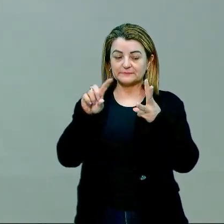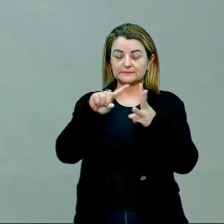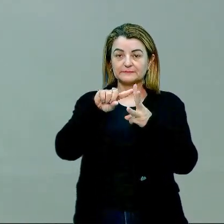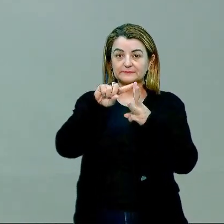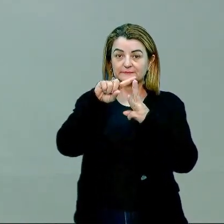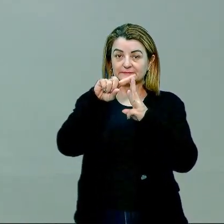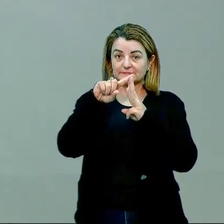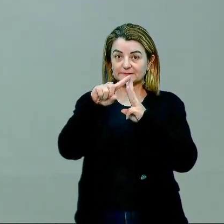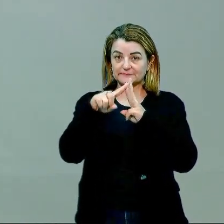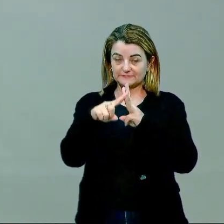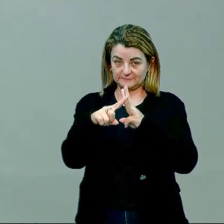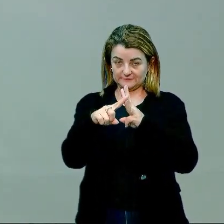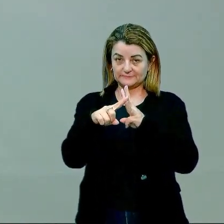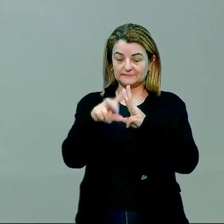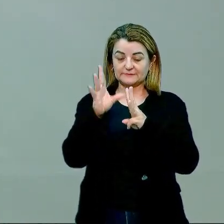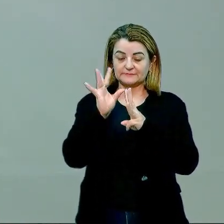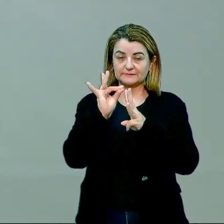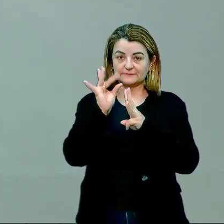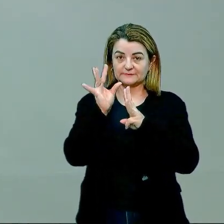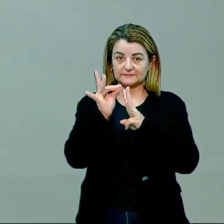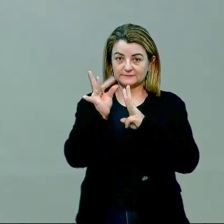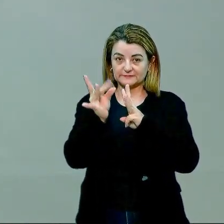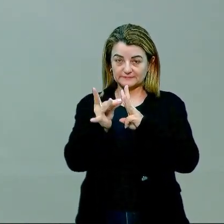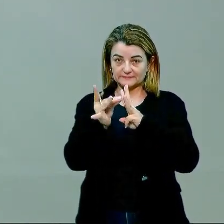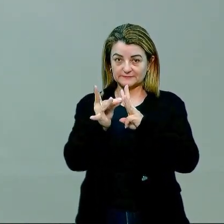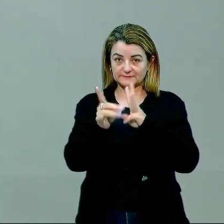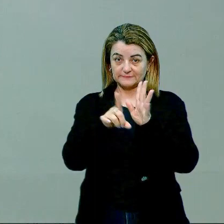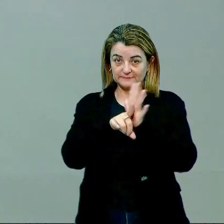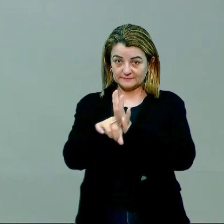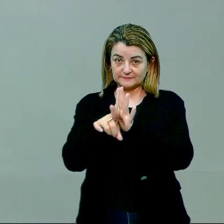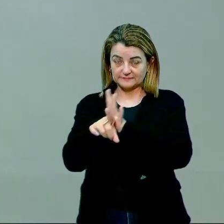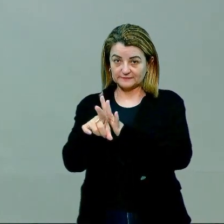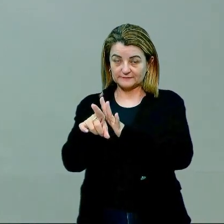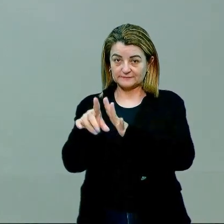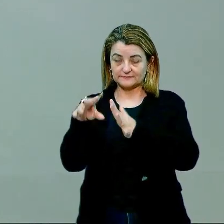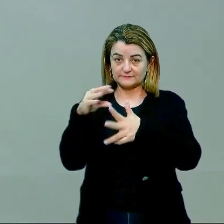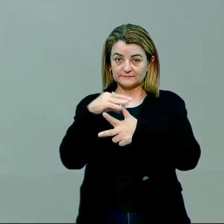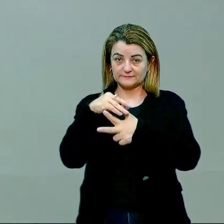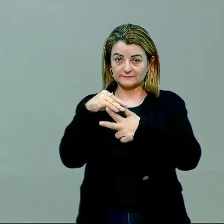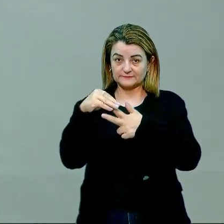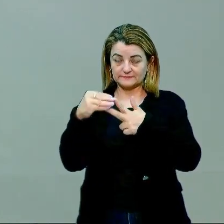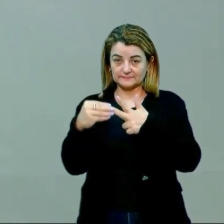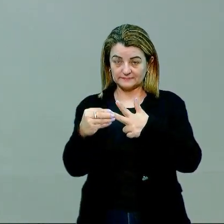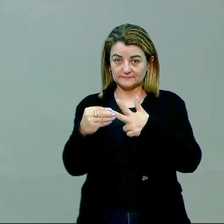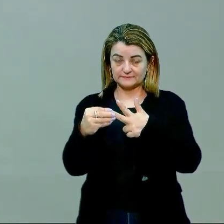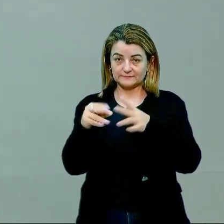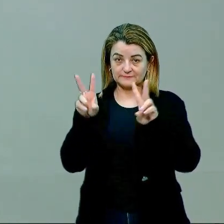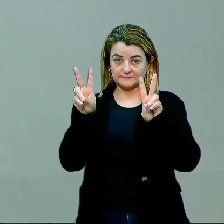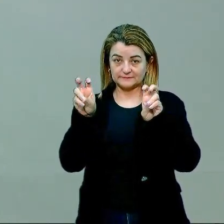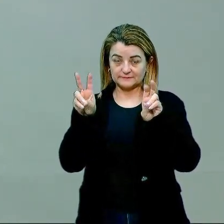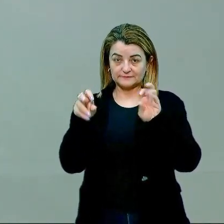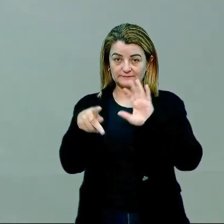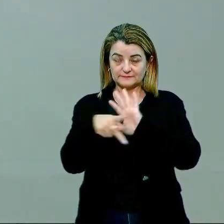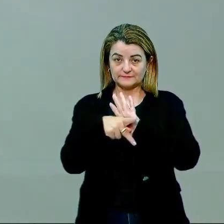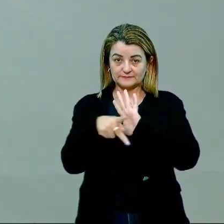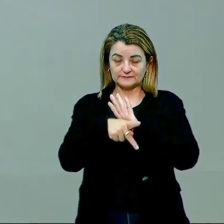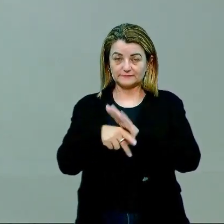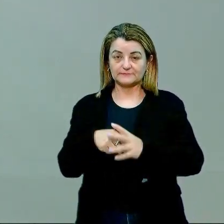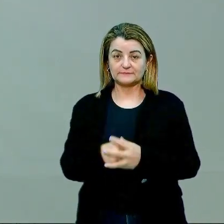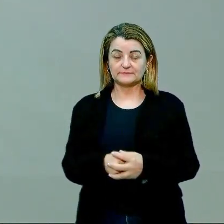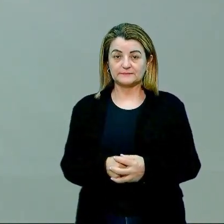3 questões do Enem, 3 questões, aliás, 3 assuntos que